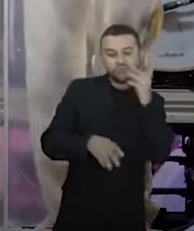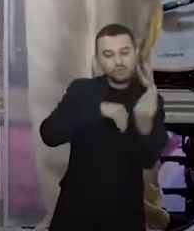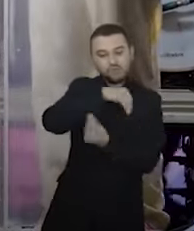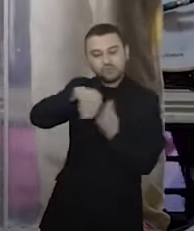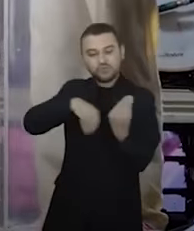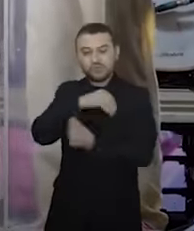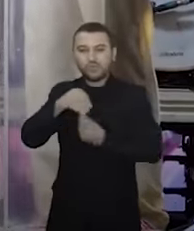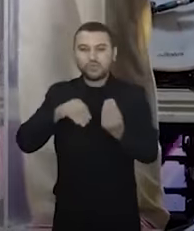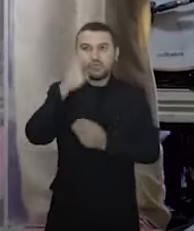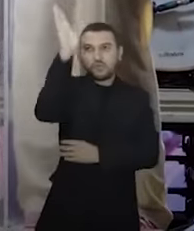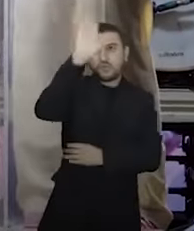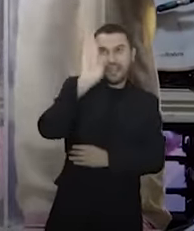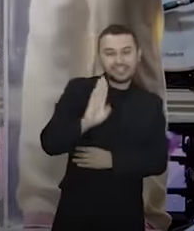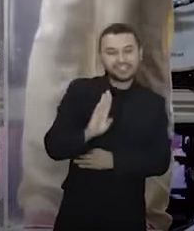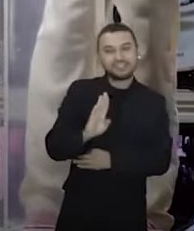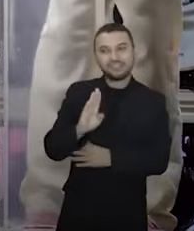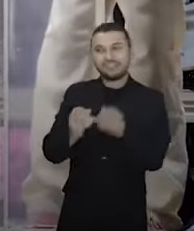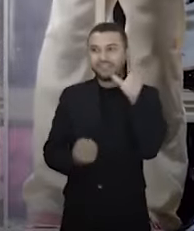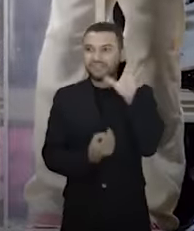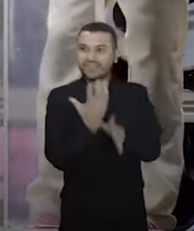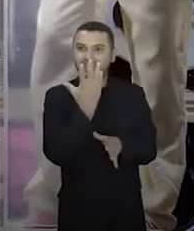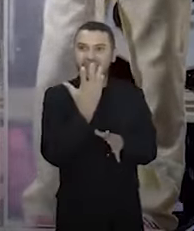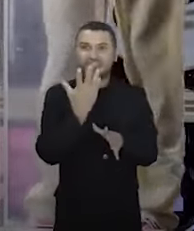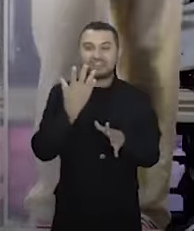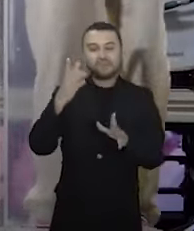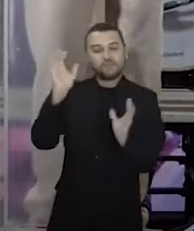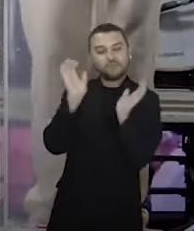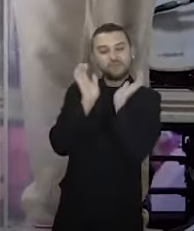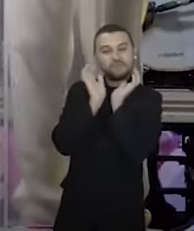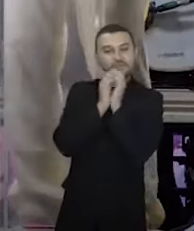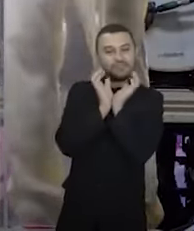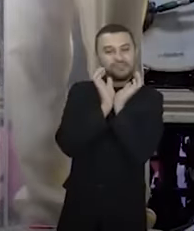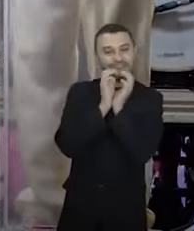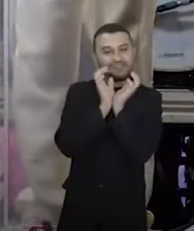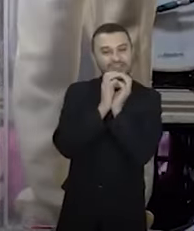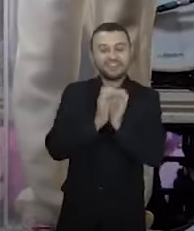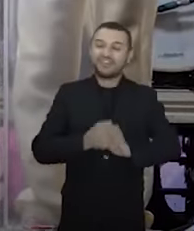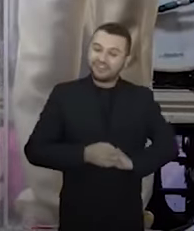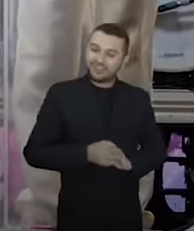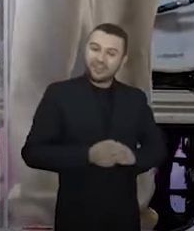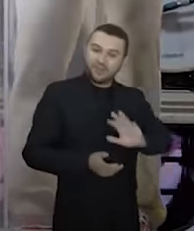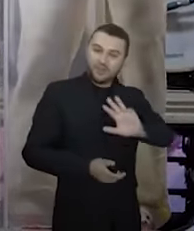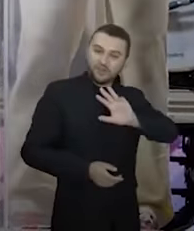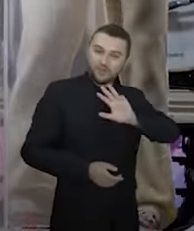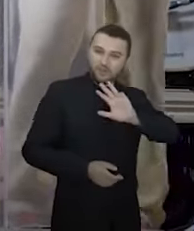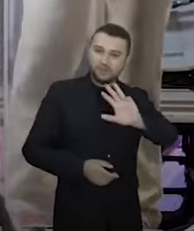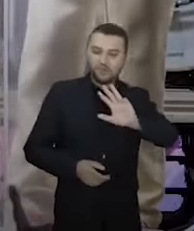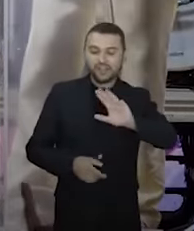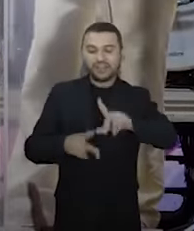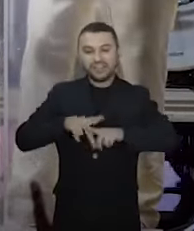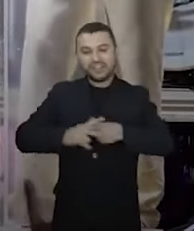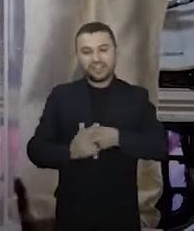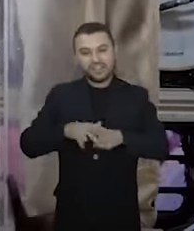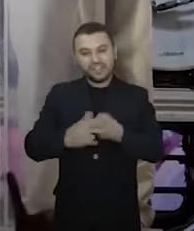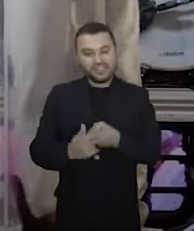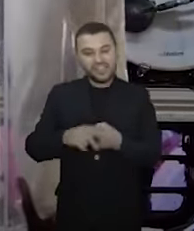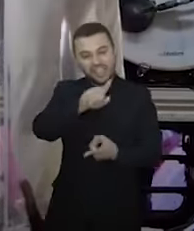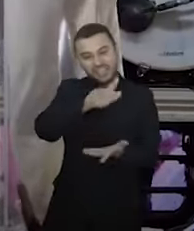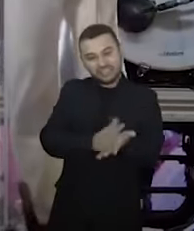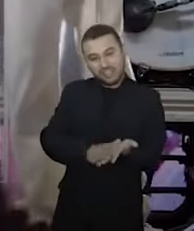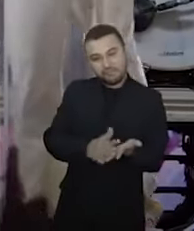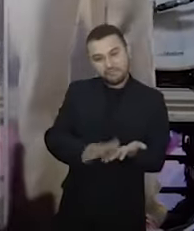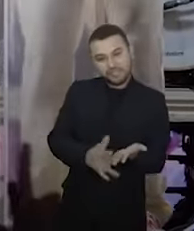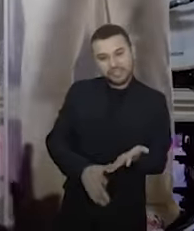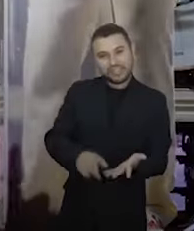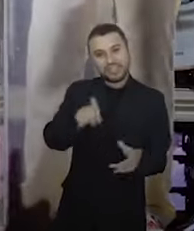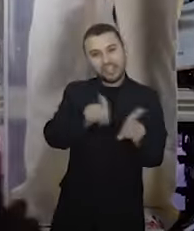Brasil criado por Pernambuco. Lula é torneiro, é sambista, é